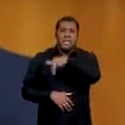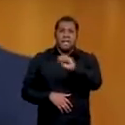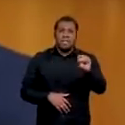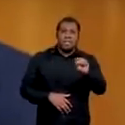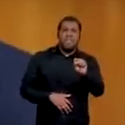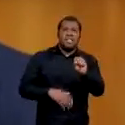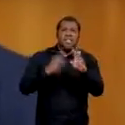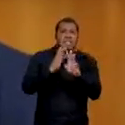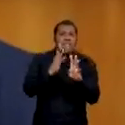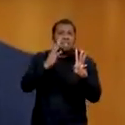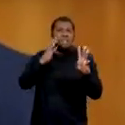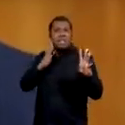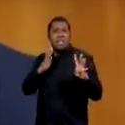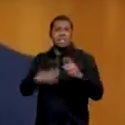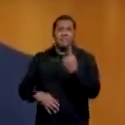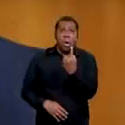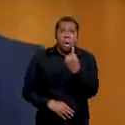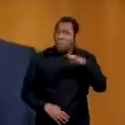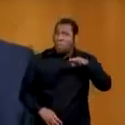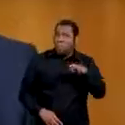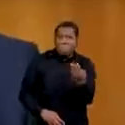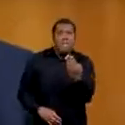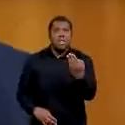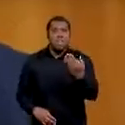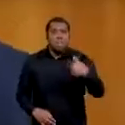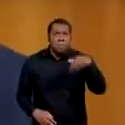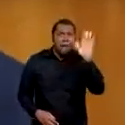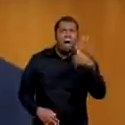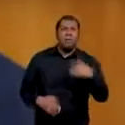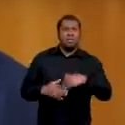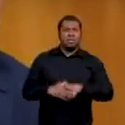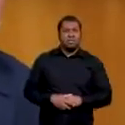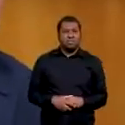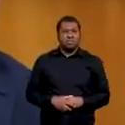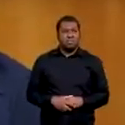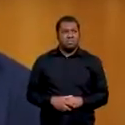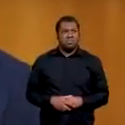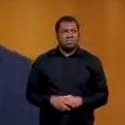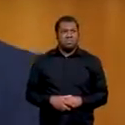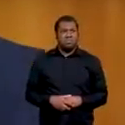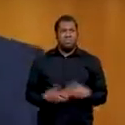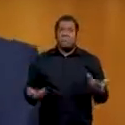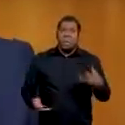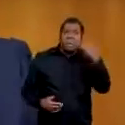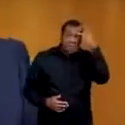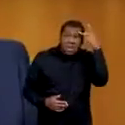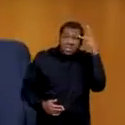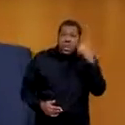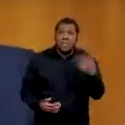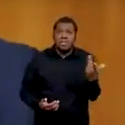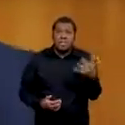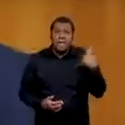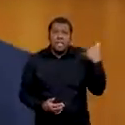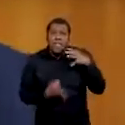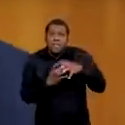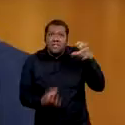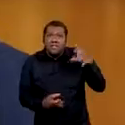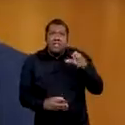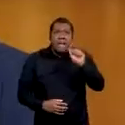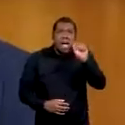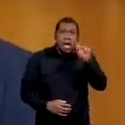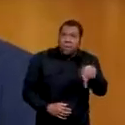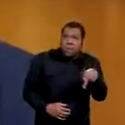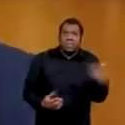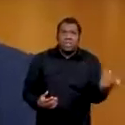1.900.000 pessoas. Não há nenhuma explicação, a não ser, eu não posso aposentar porque não tenho dinheiro para pagar. Se for isso, a gente tem que ser muito verdadeiro